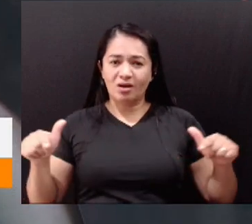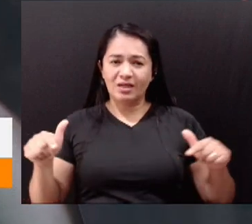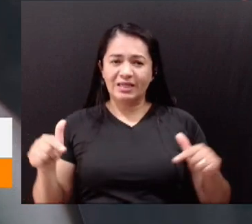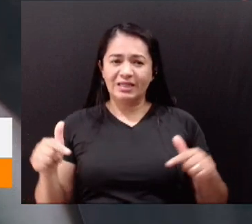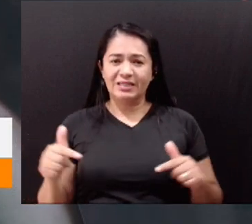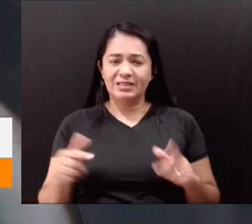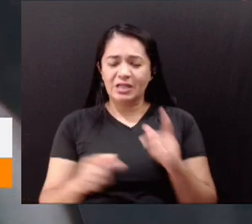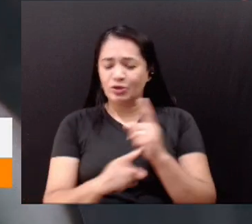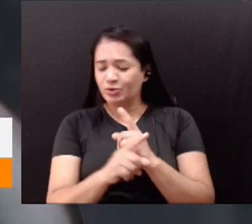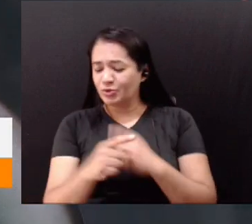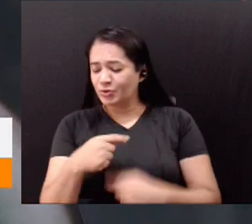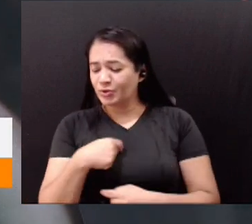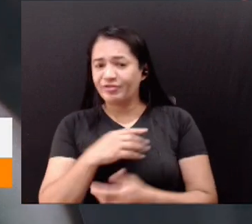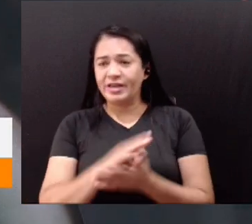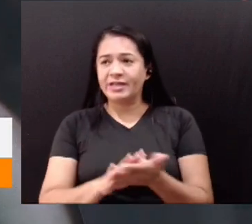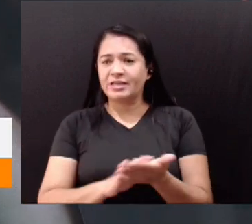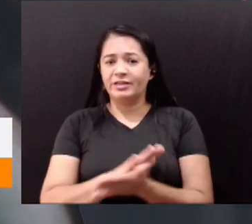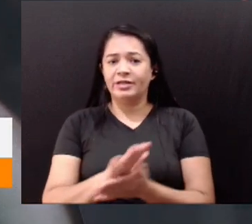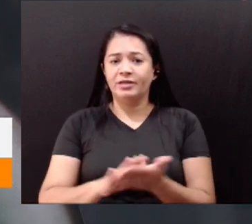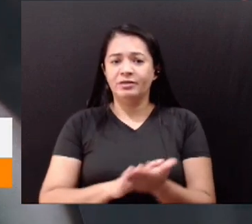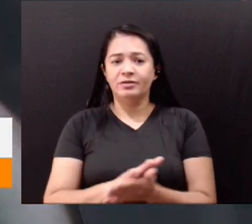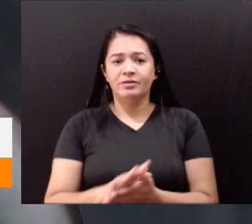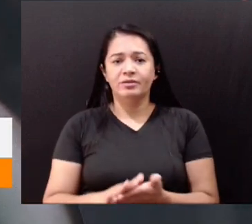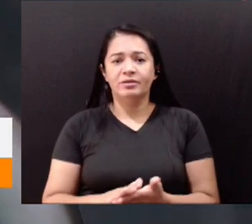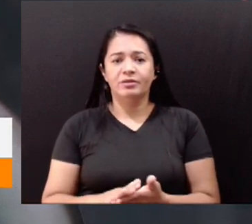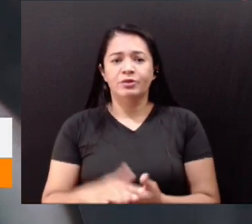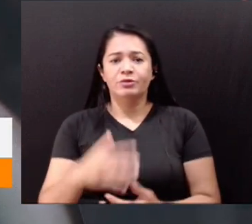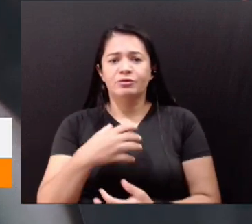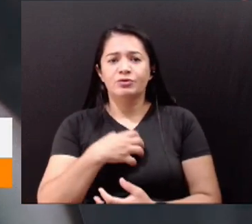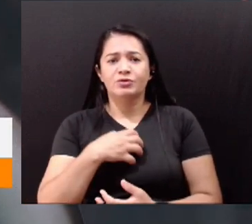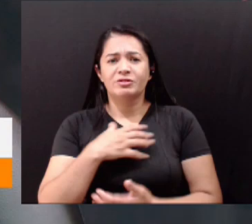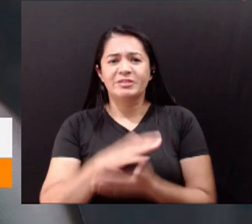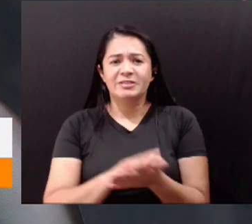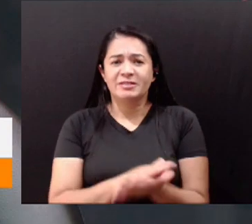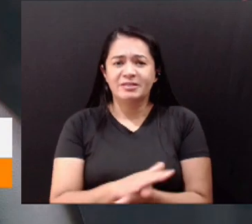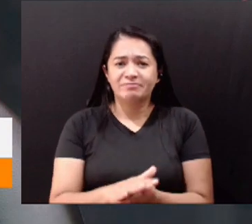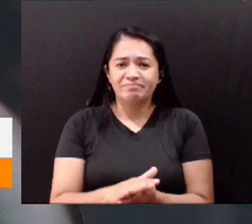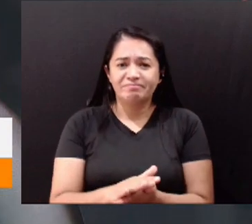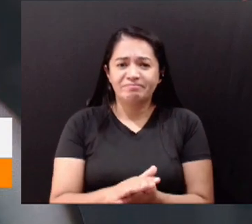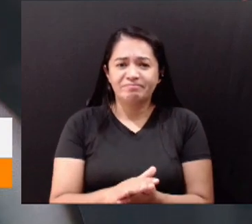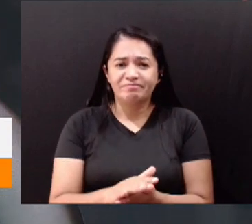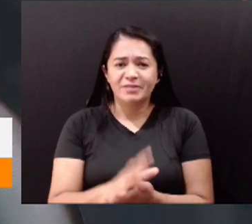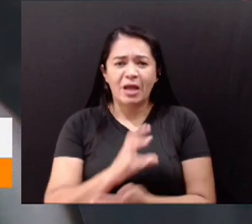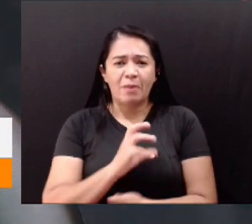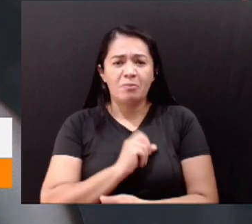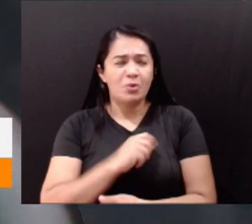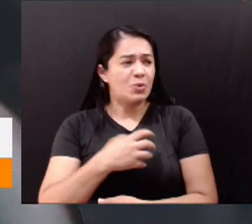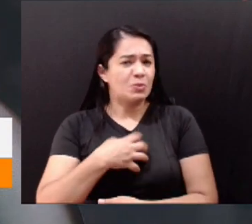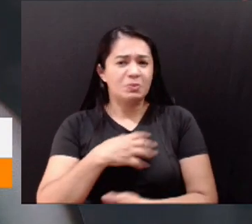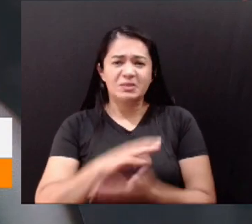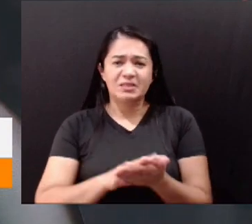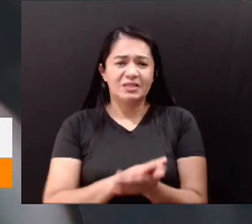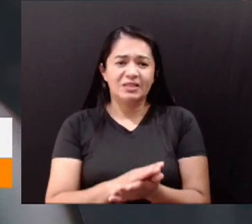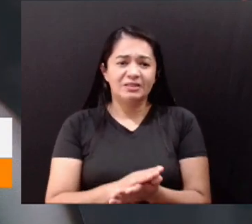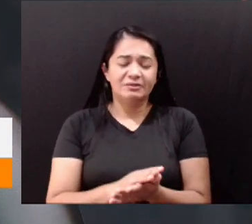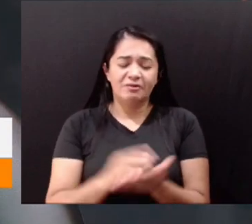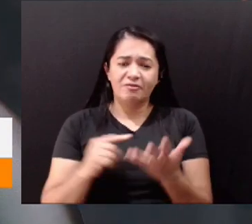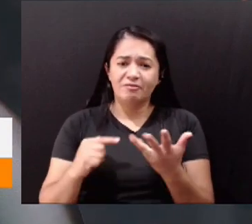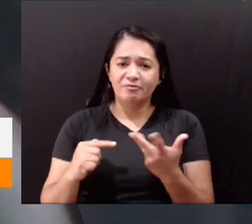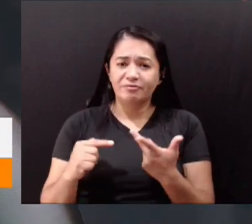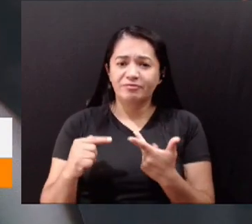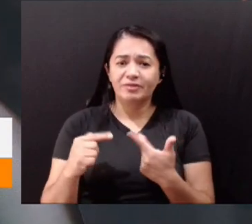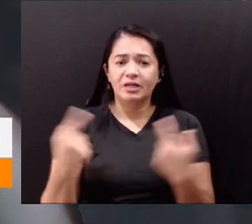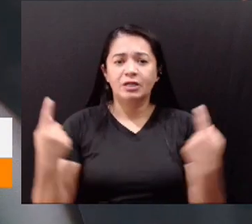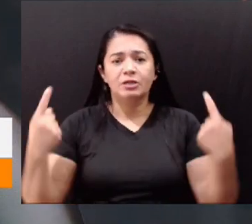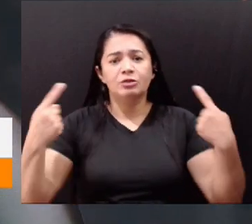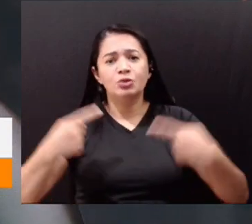eu não me sinto pertencente a nada. Esses são desafios, são